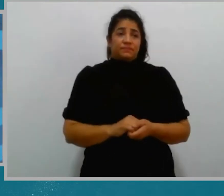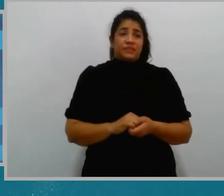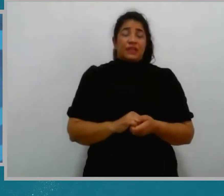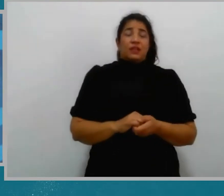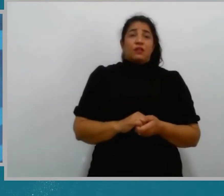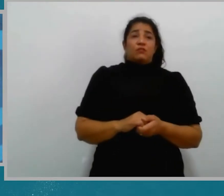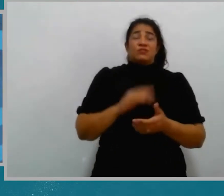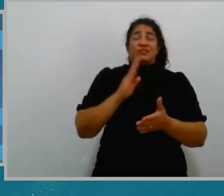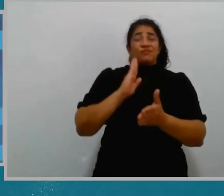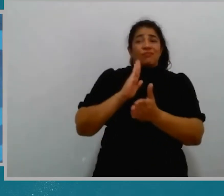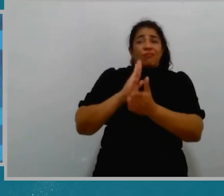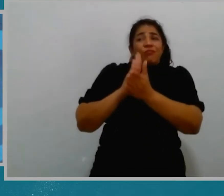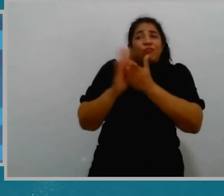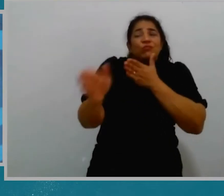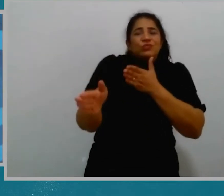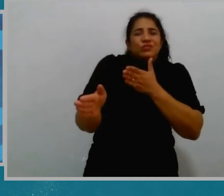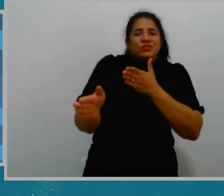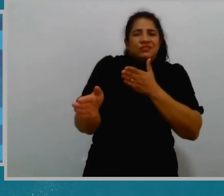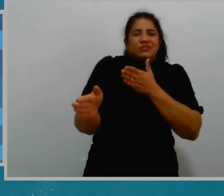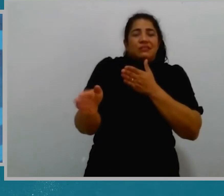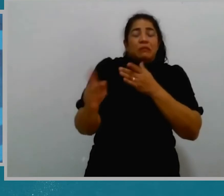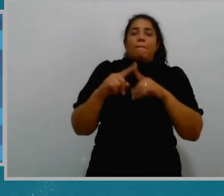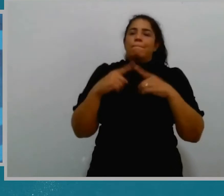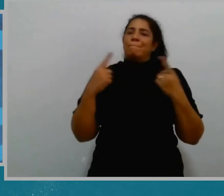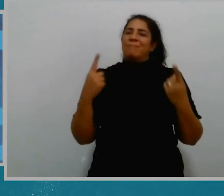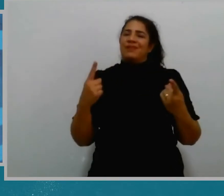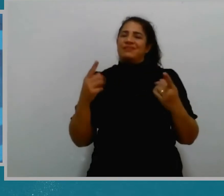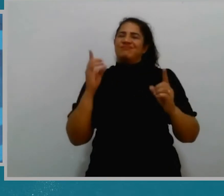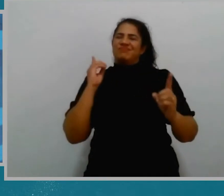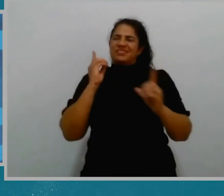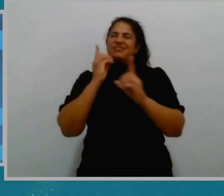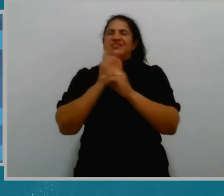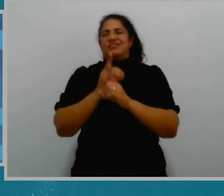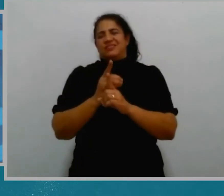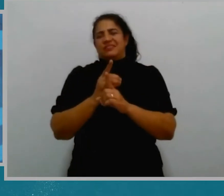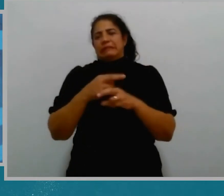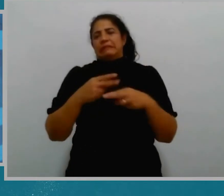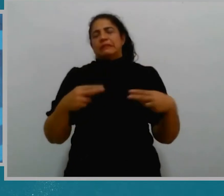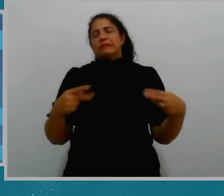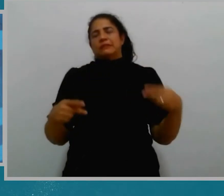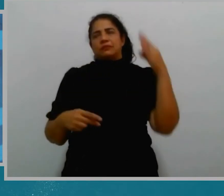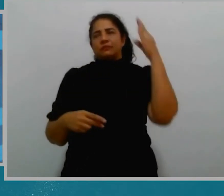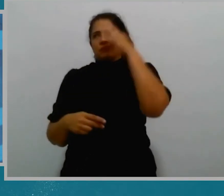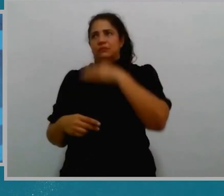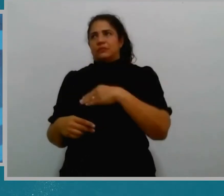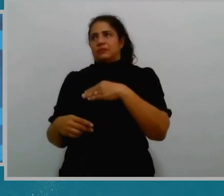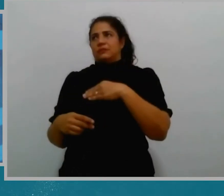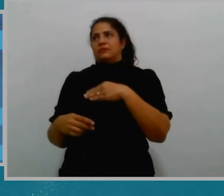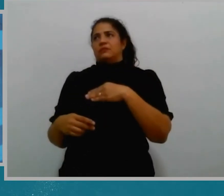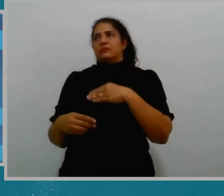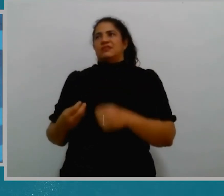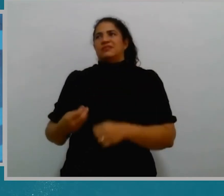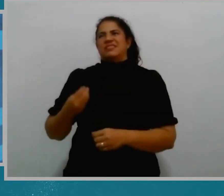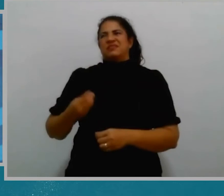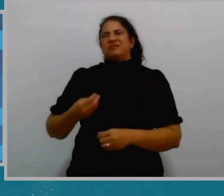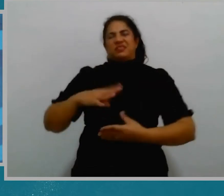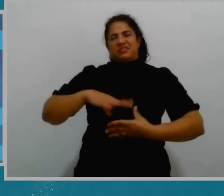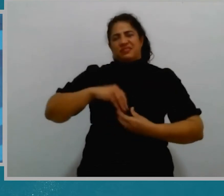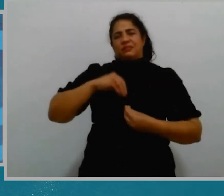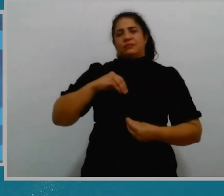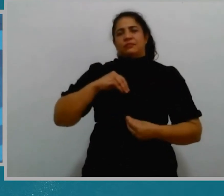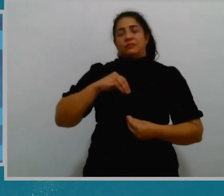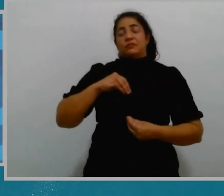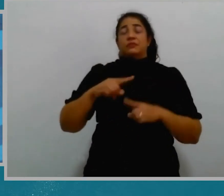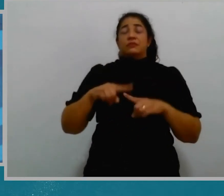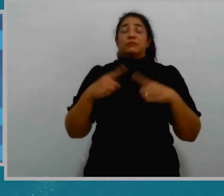um momento ele te pega. Em algum momento ele te pega. Mas se você sair dessa esfera, não tem mais